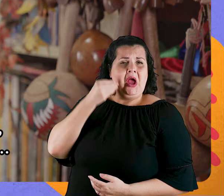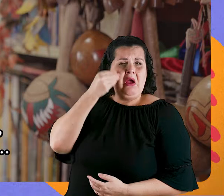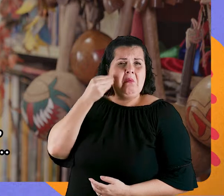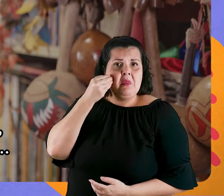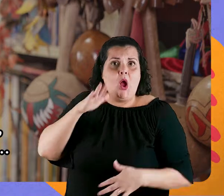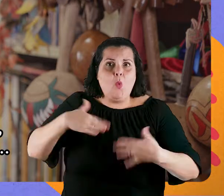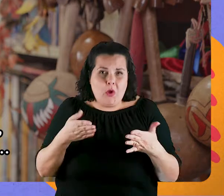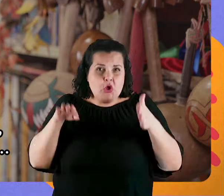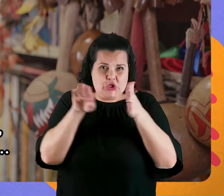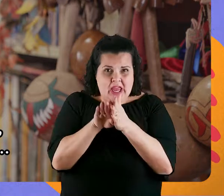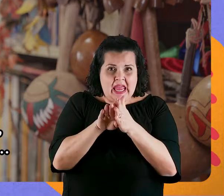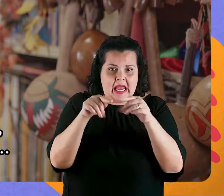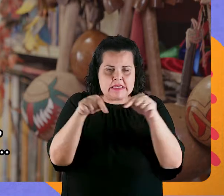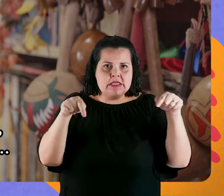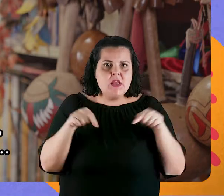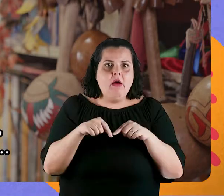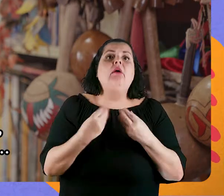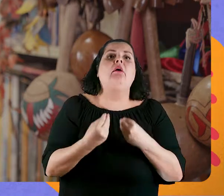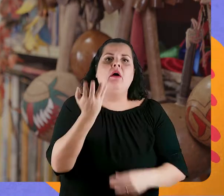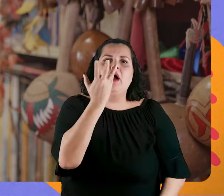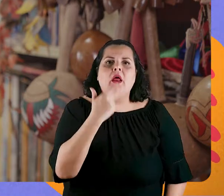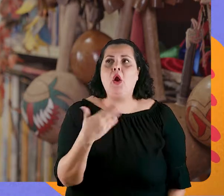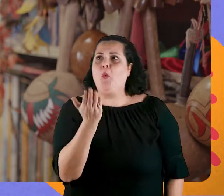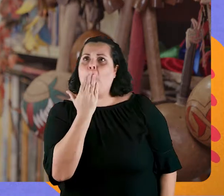entrei na sala de aula, as crianças me receberam assim, ó.